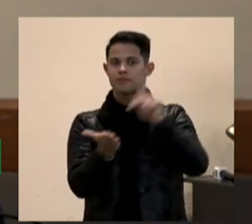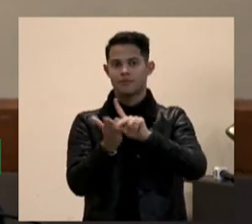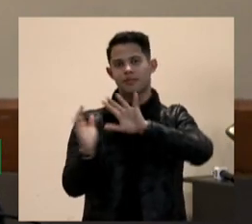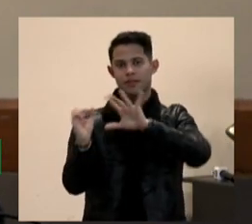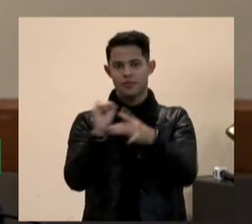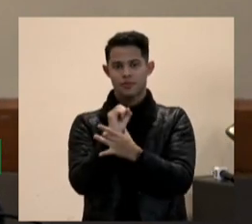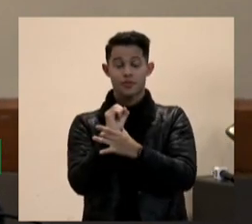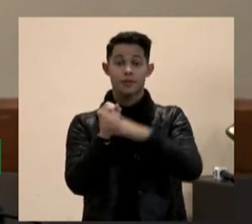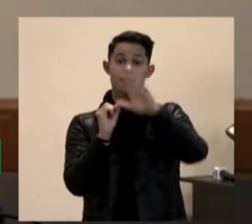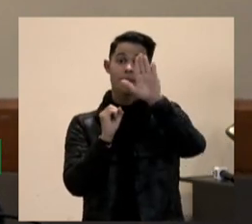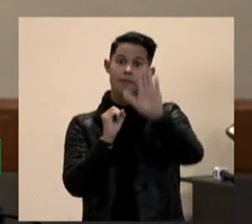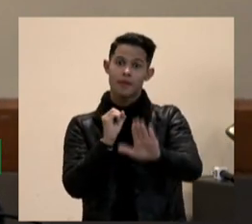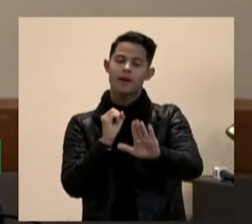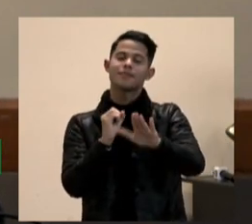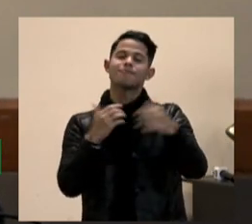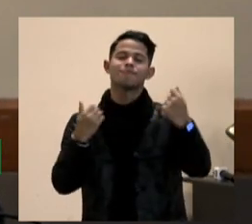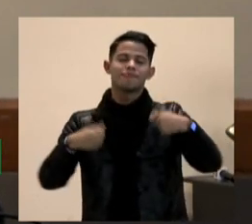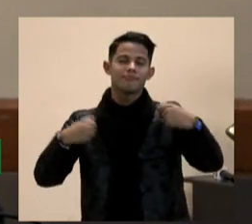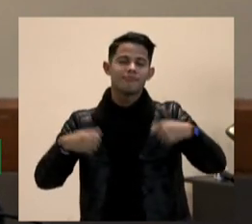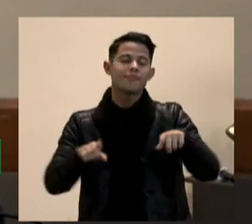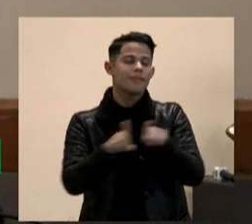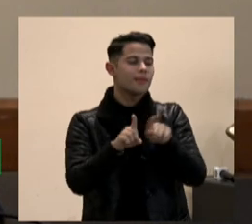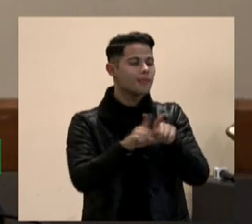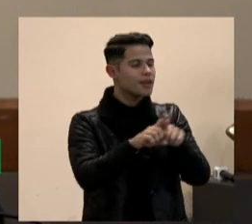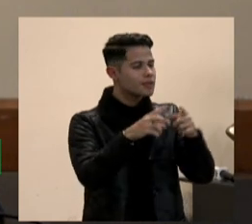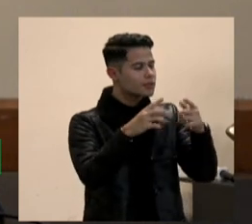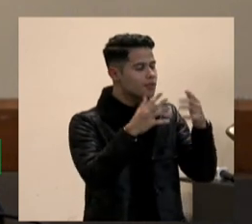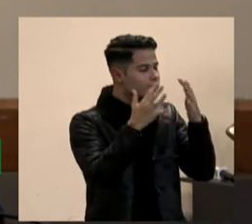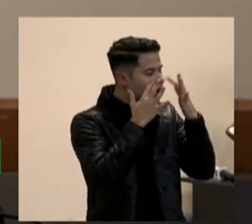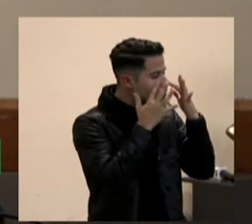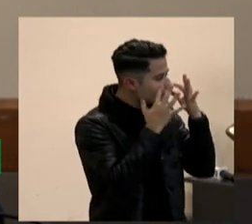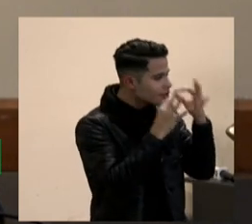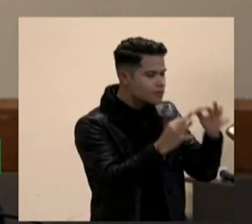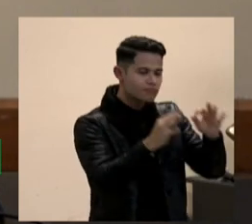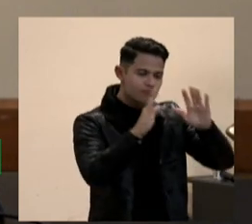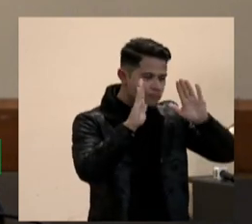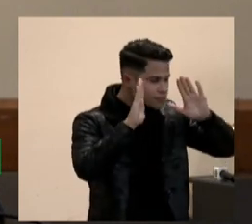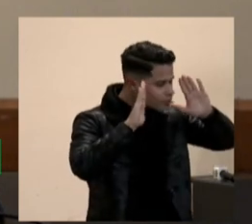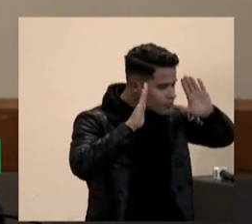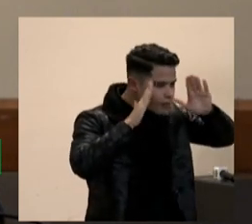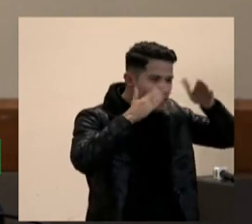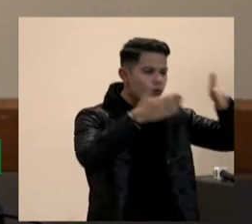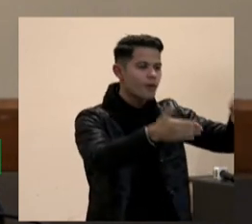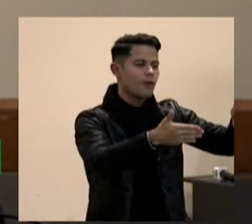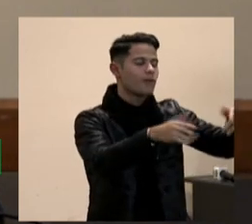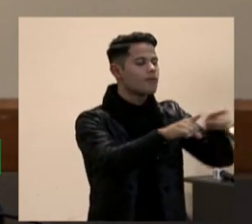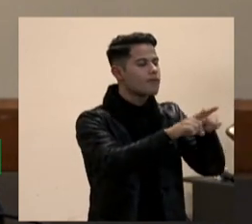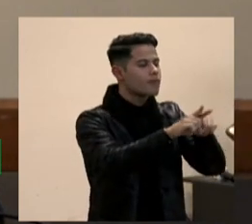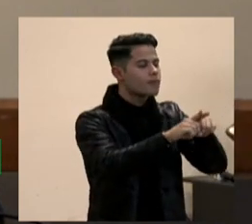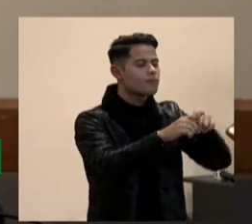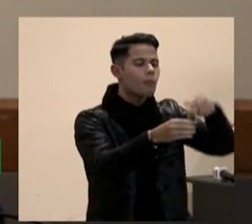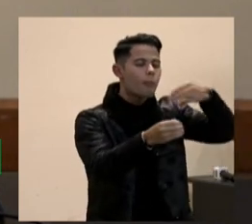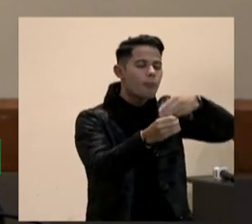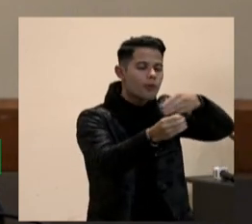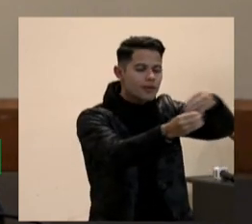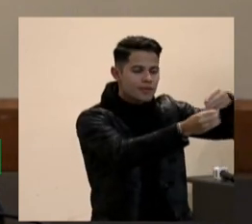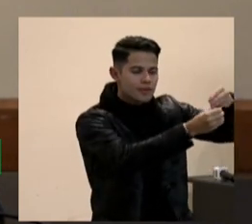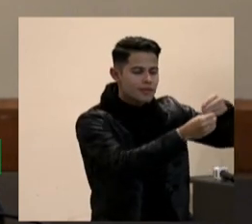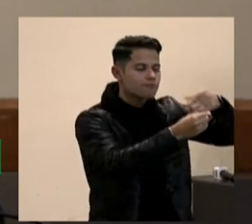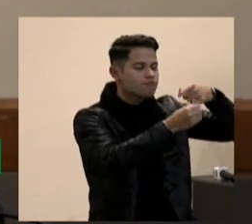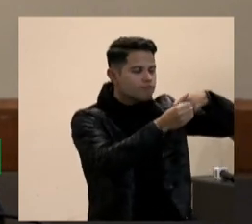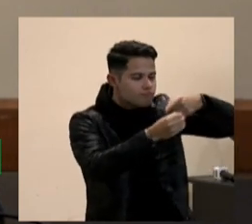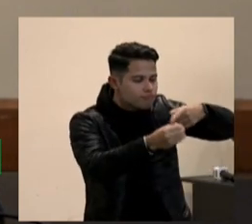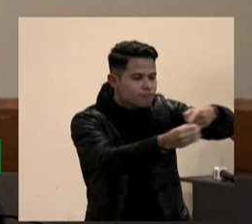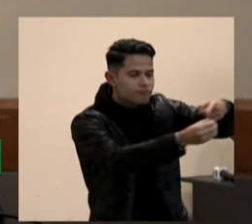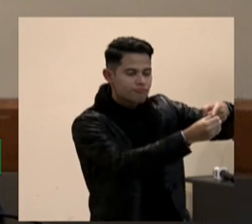entanto, a gente precisa olhar com um pouco mais de atenção, um pouco mais focalizado, e aí olhar para os municípios, no caso da educação